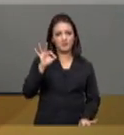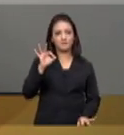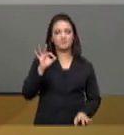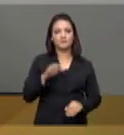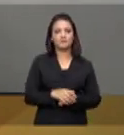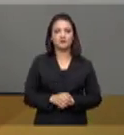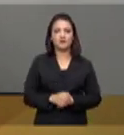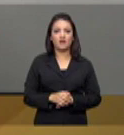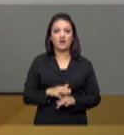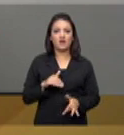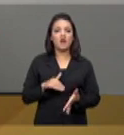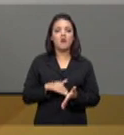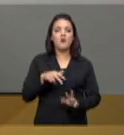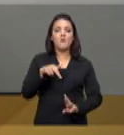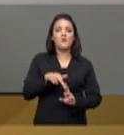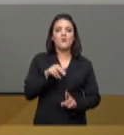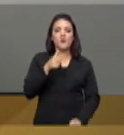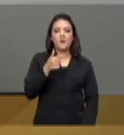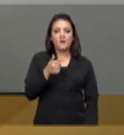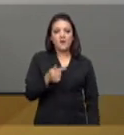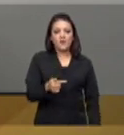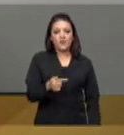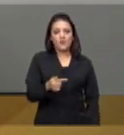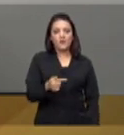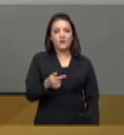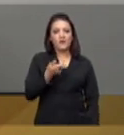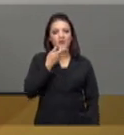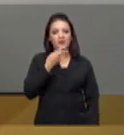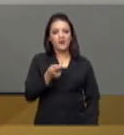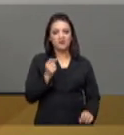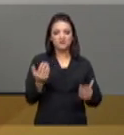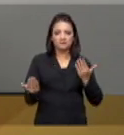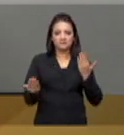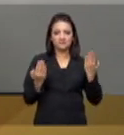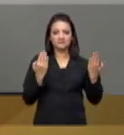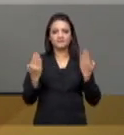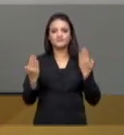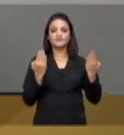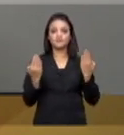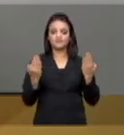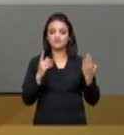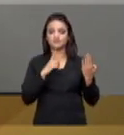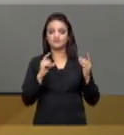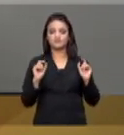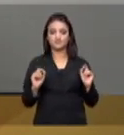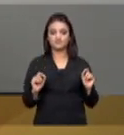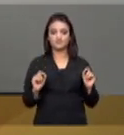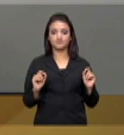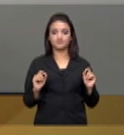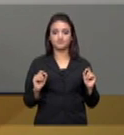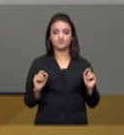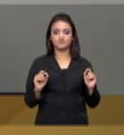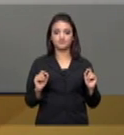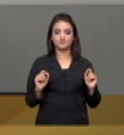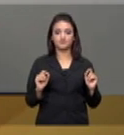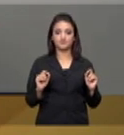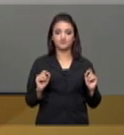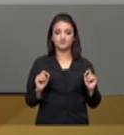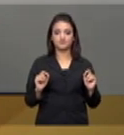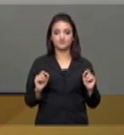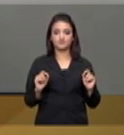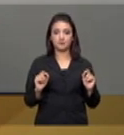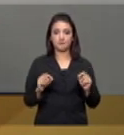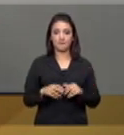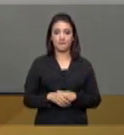no inciso 7 do voto, a fazer a comparação no quadro, considerando a